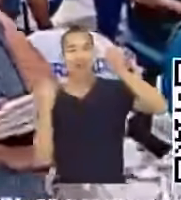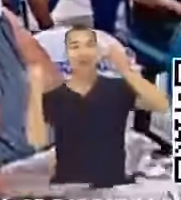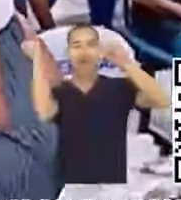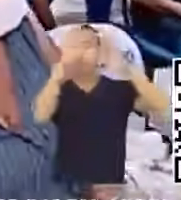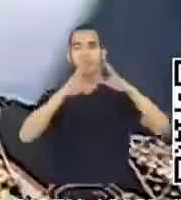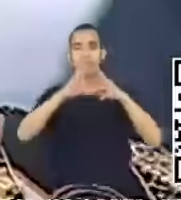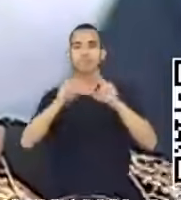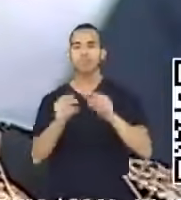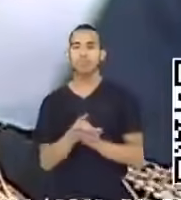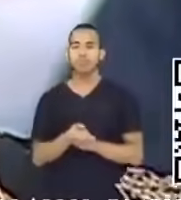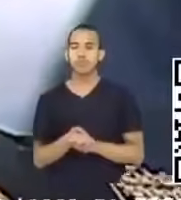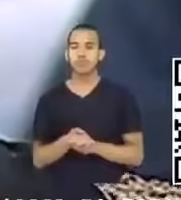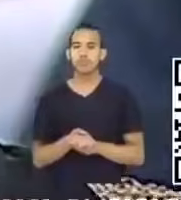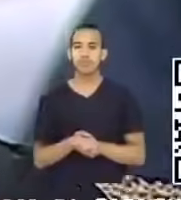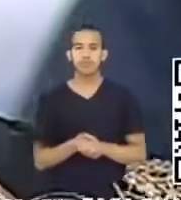tudo